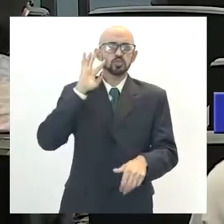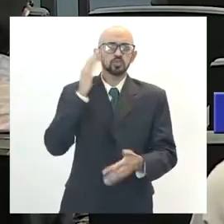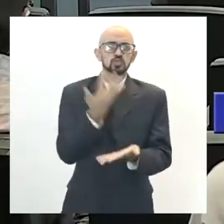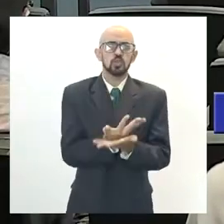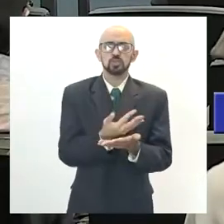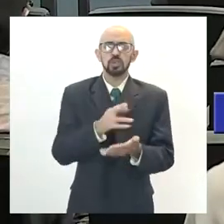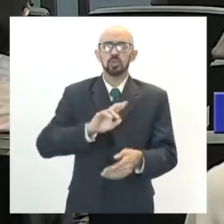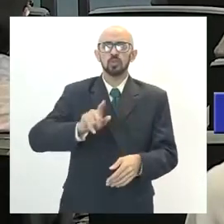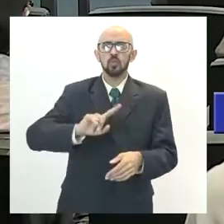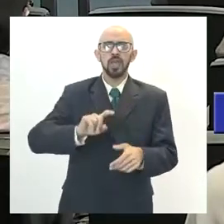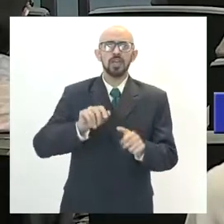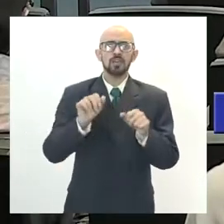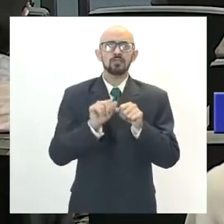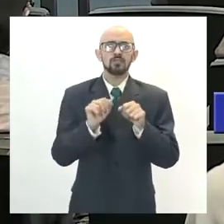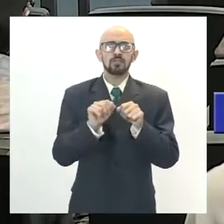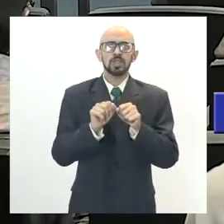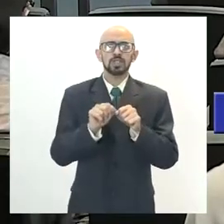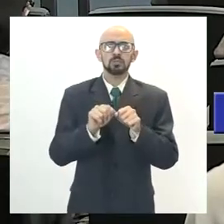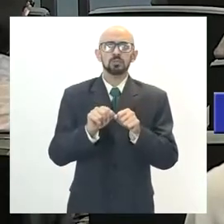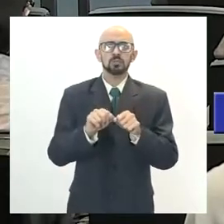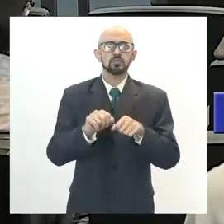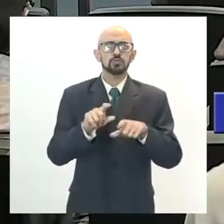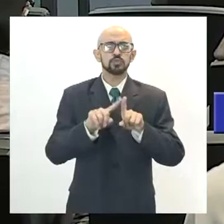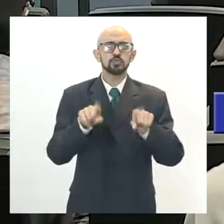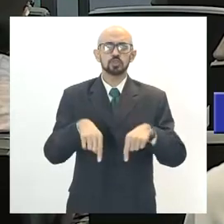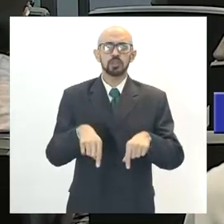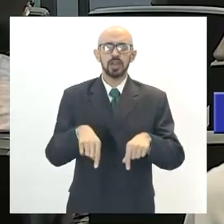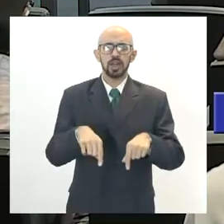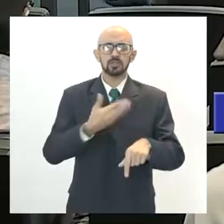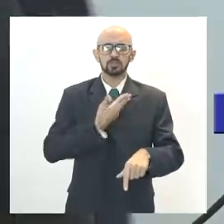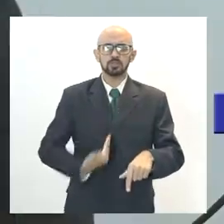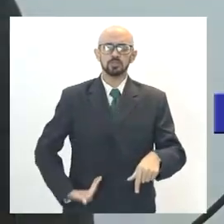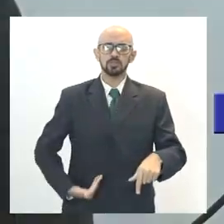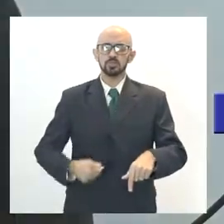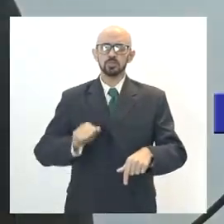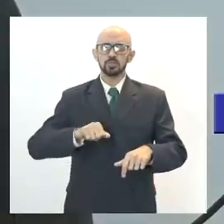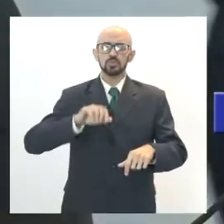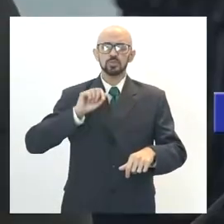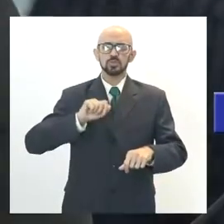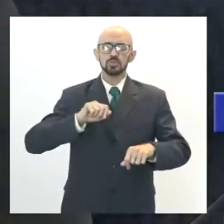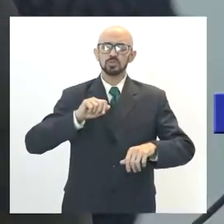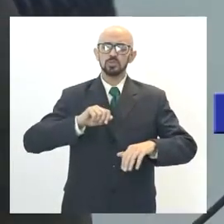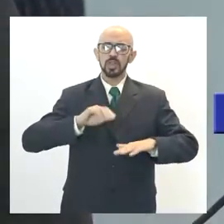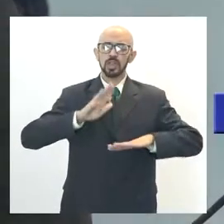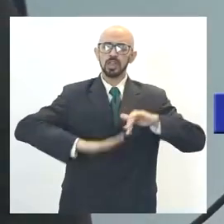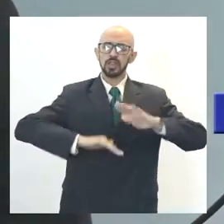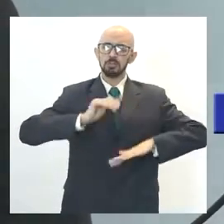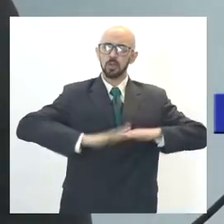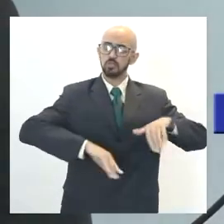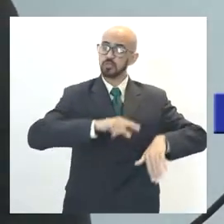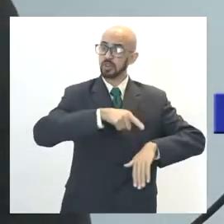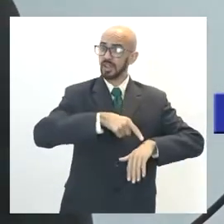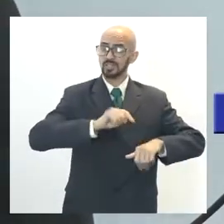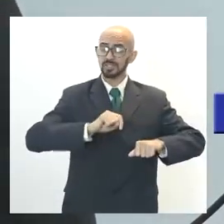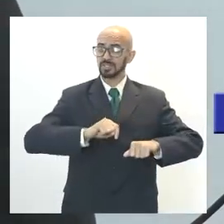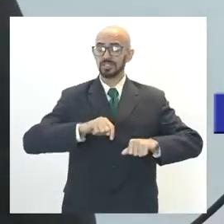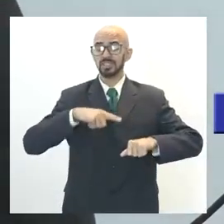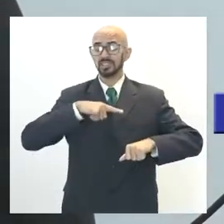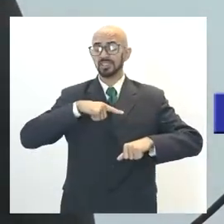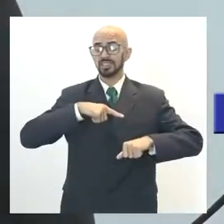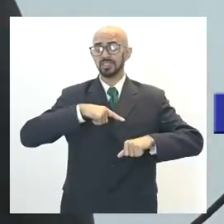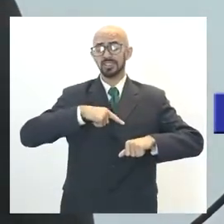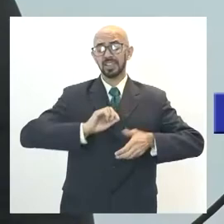diagnóstico é feito por servidores e por especialistas na área de serviços públicos que tratam de uma série de